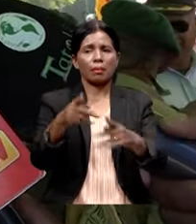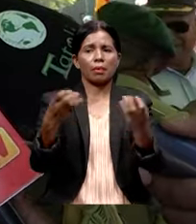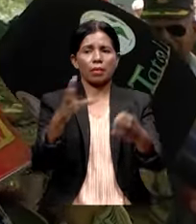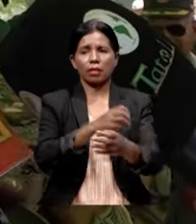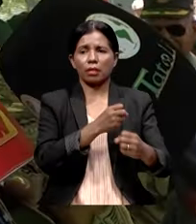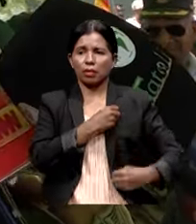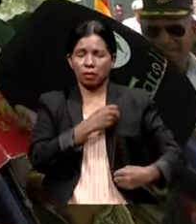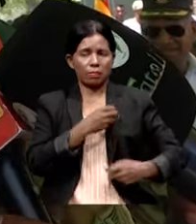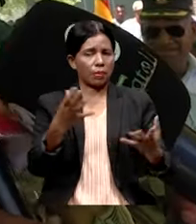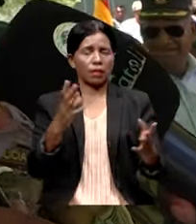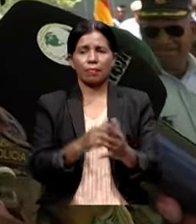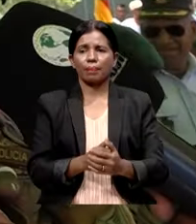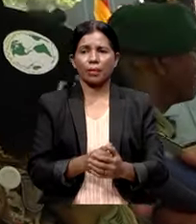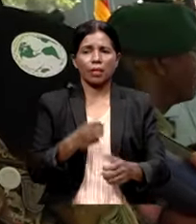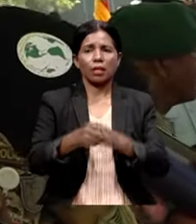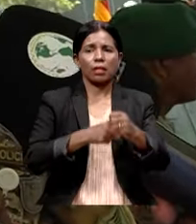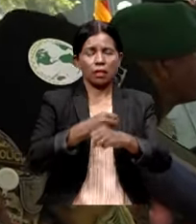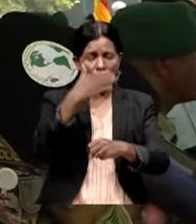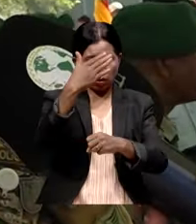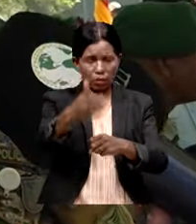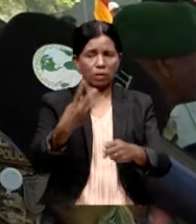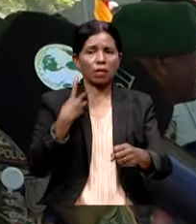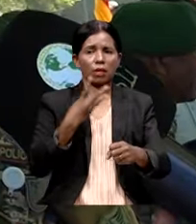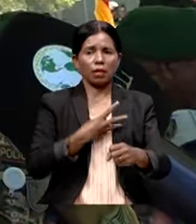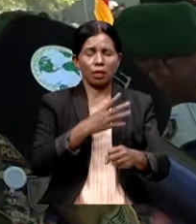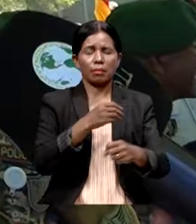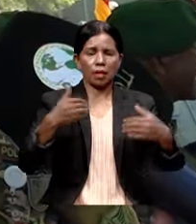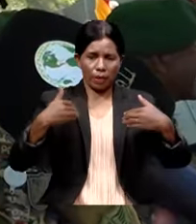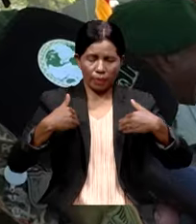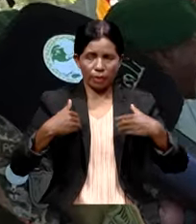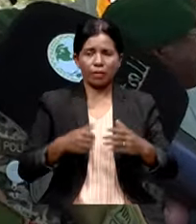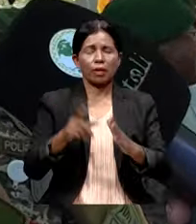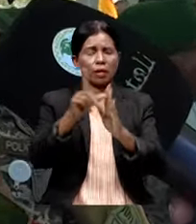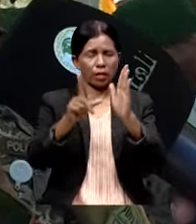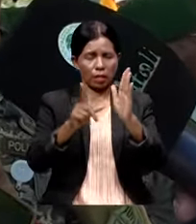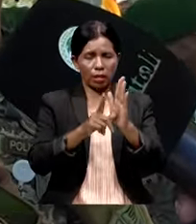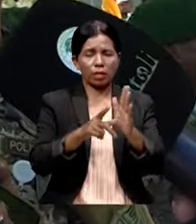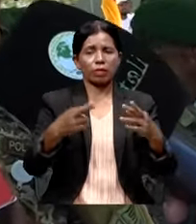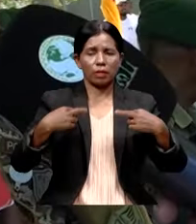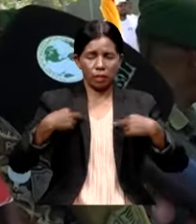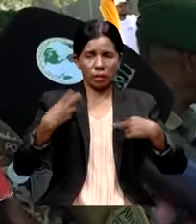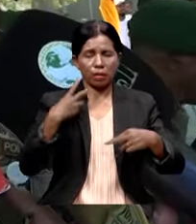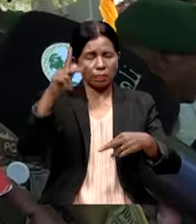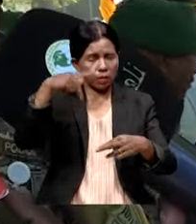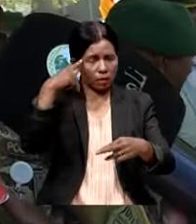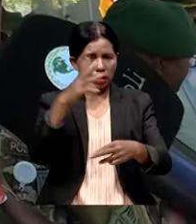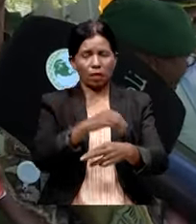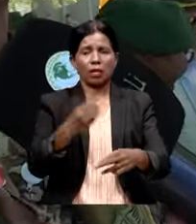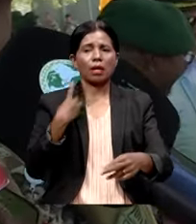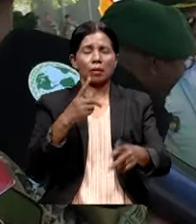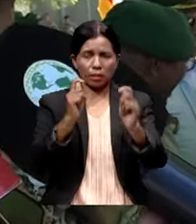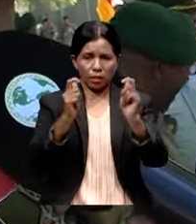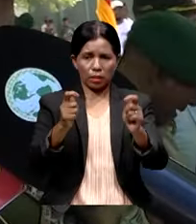ia falne dia ka. Tina ida na se lá, mas tina wing conta. Reforma nina ne li reforma ita ona. Agora ne tamba beta ita se politiza tu nsa mas se a mitenta